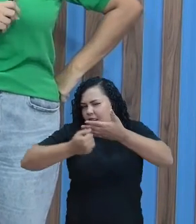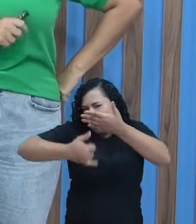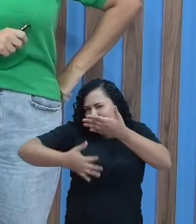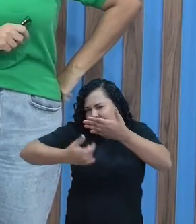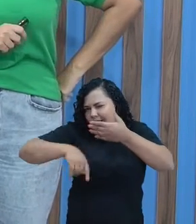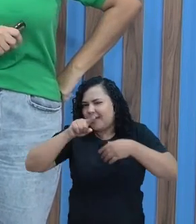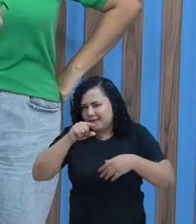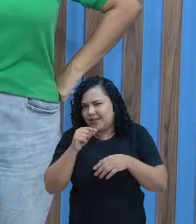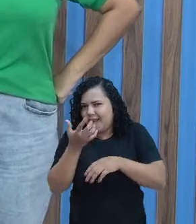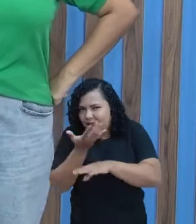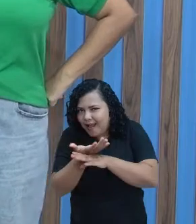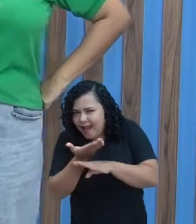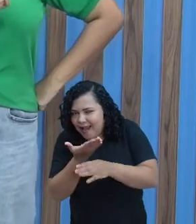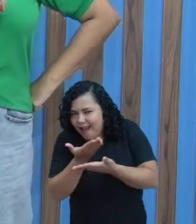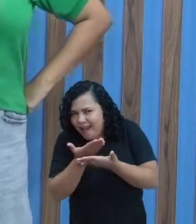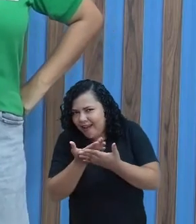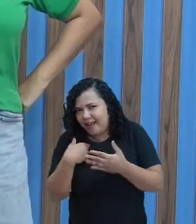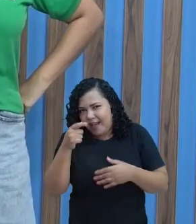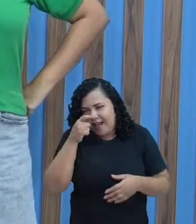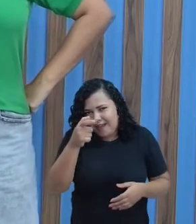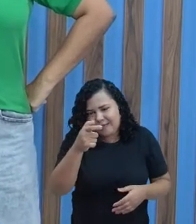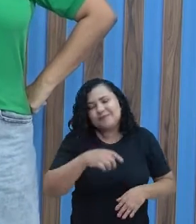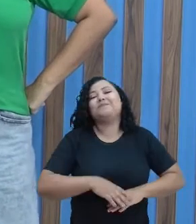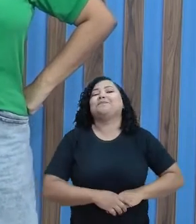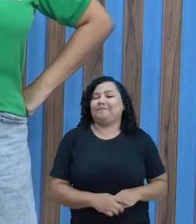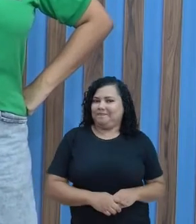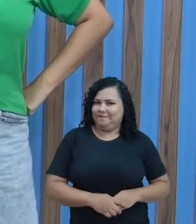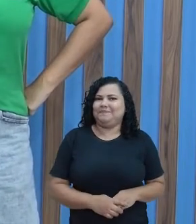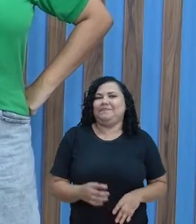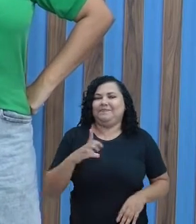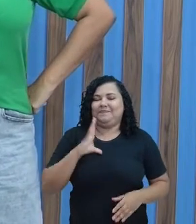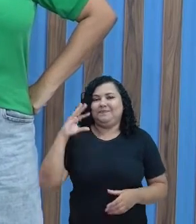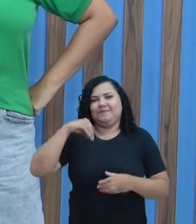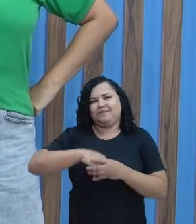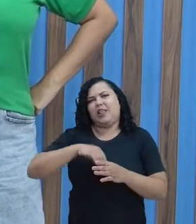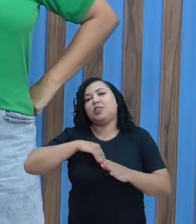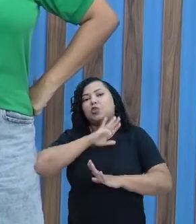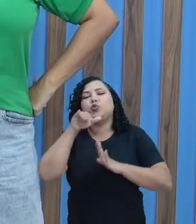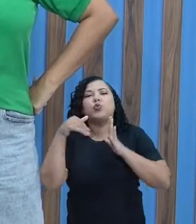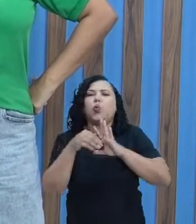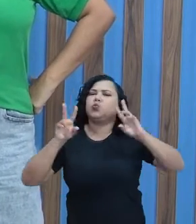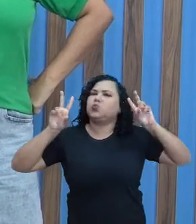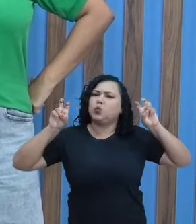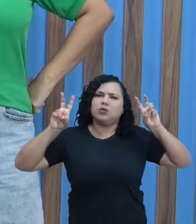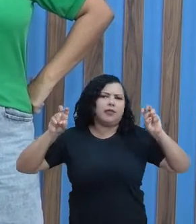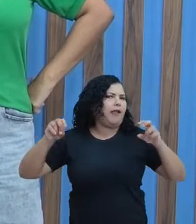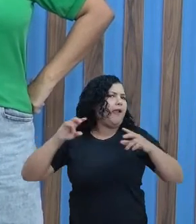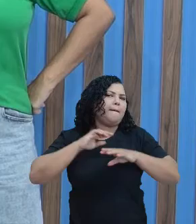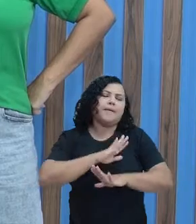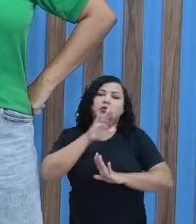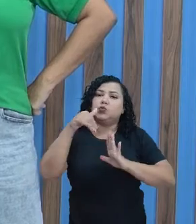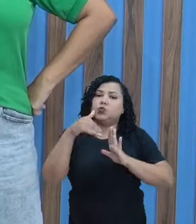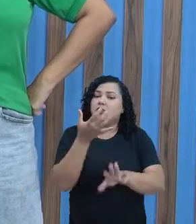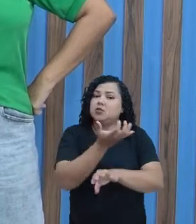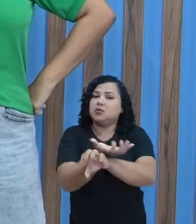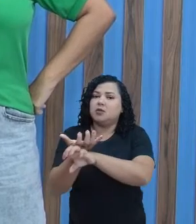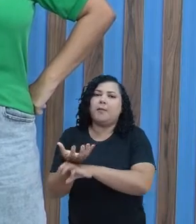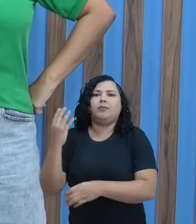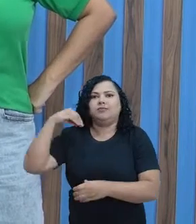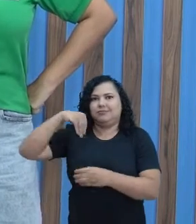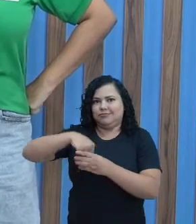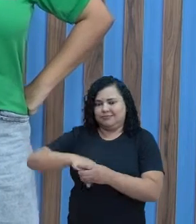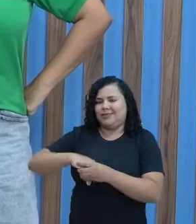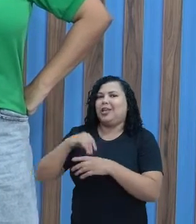as nossas aulas? Elas estão lá. Tem todos os assuntos, todos os anos, todas as disciplinas. E além do nosso